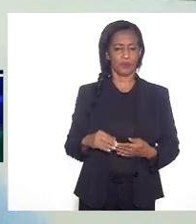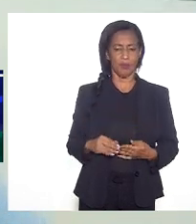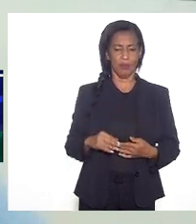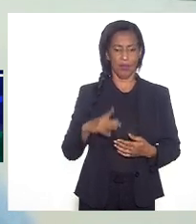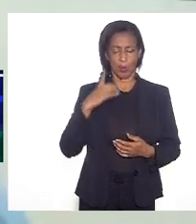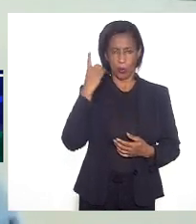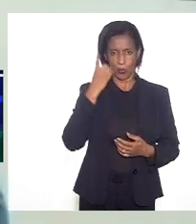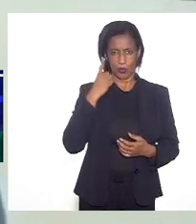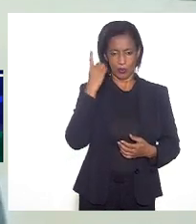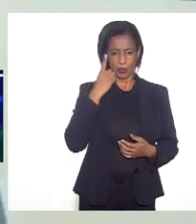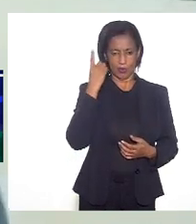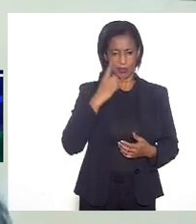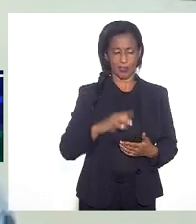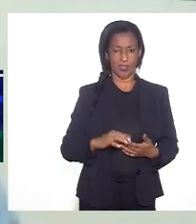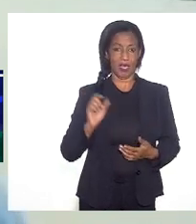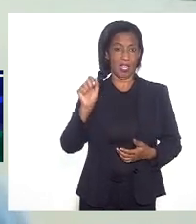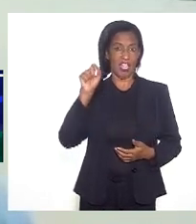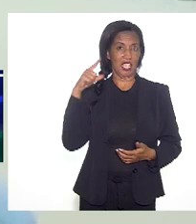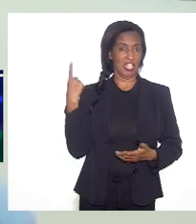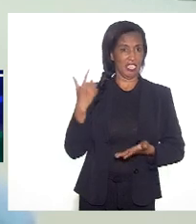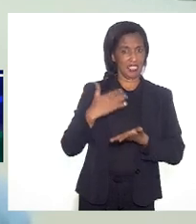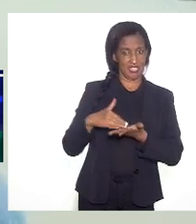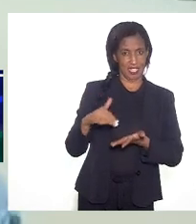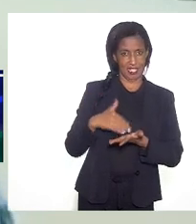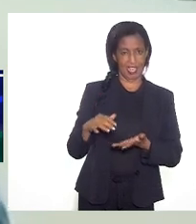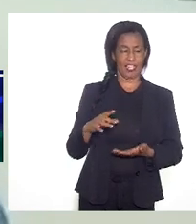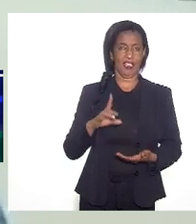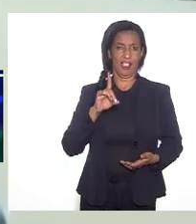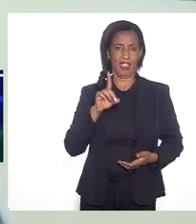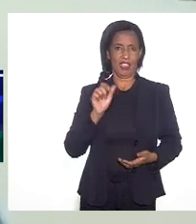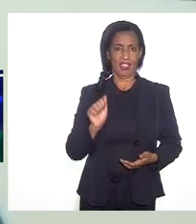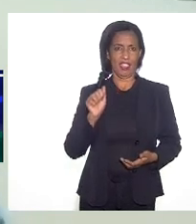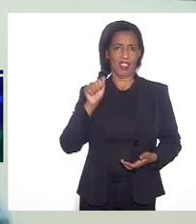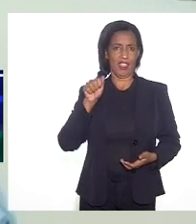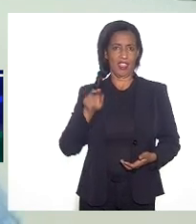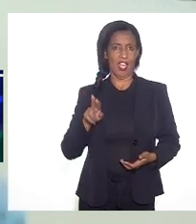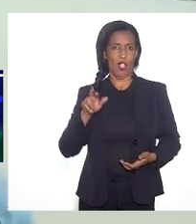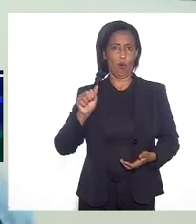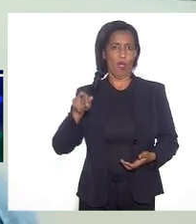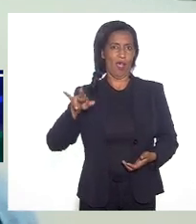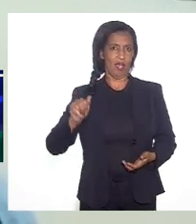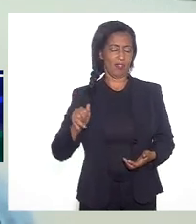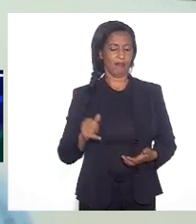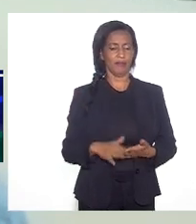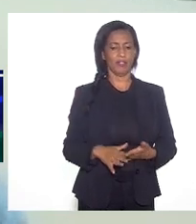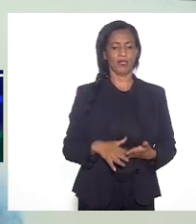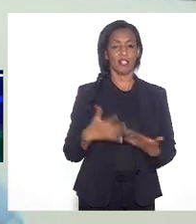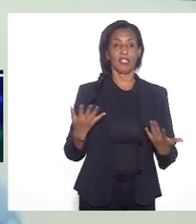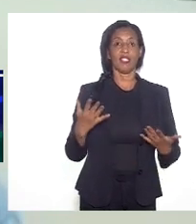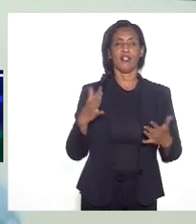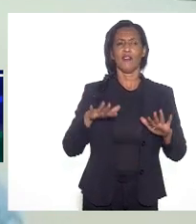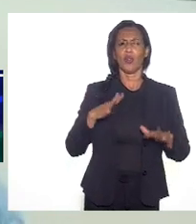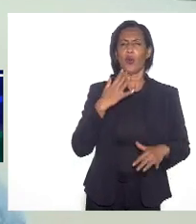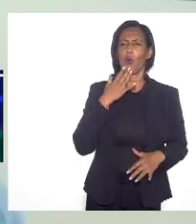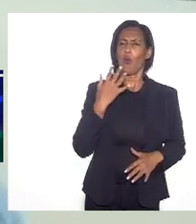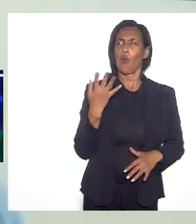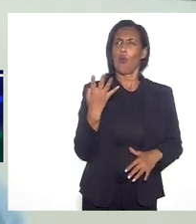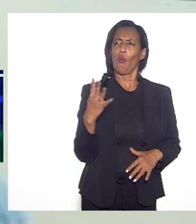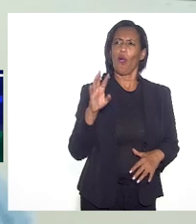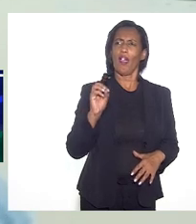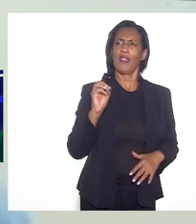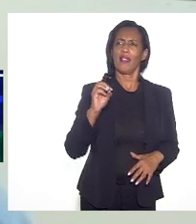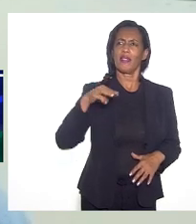o deputado ex-secretário da UARI afirmou que, em média, seriam 40 mil